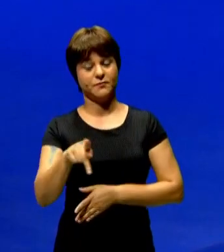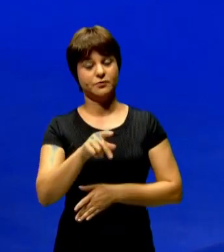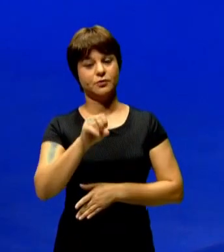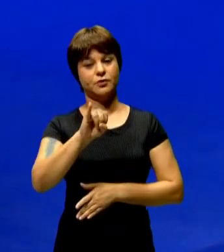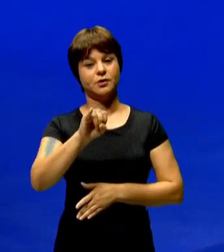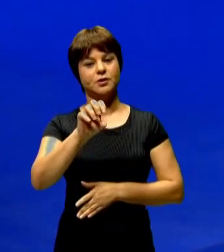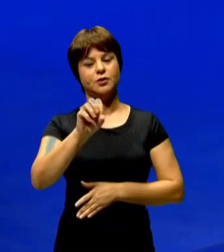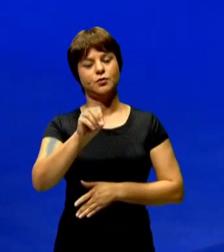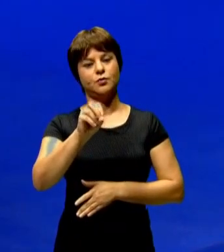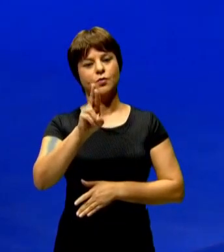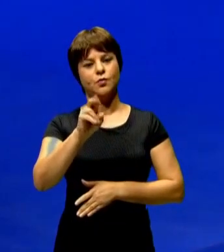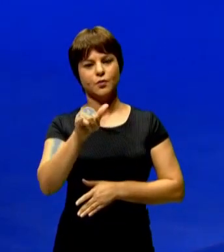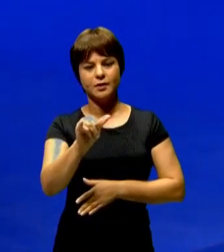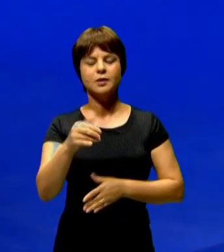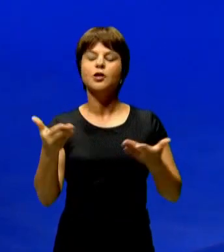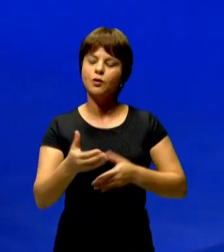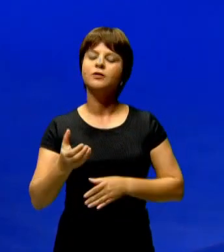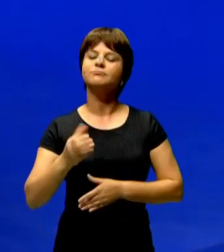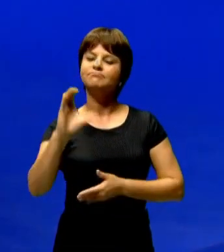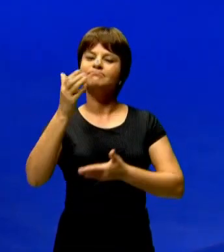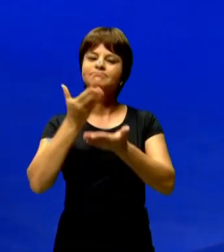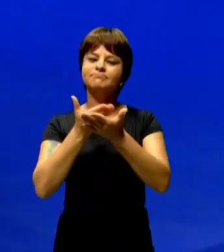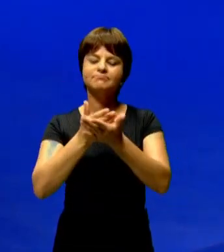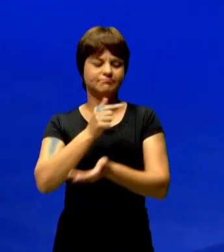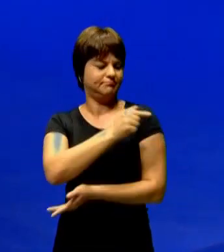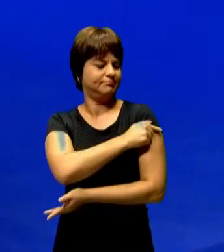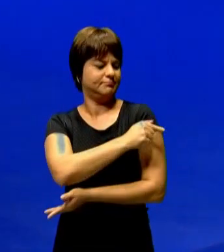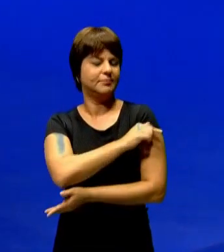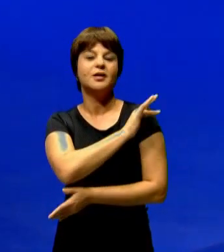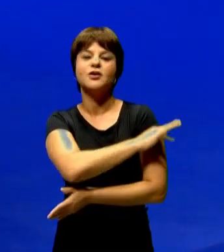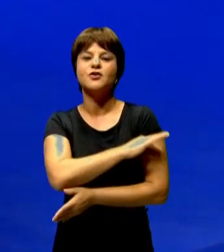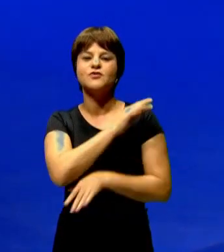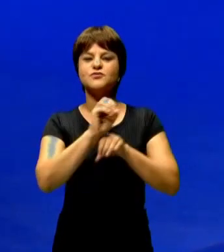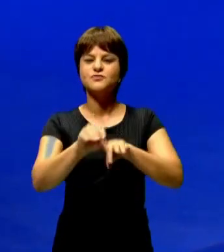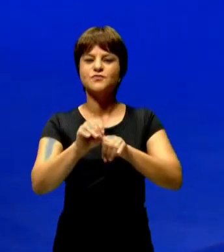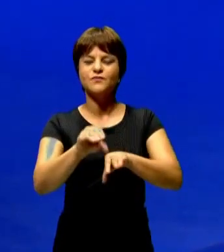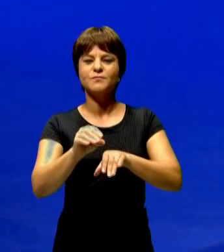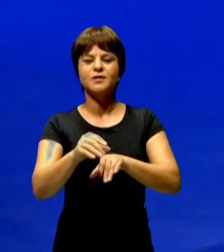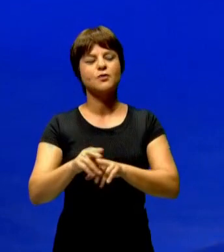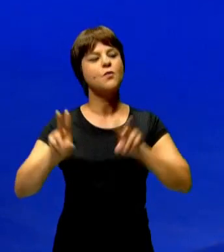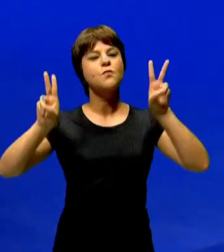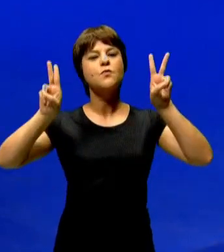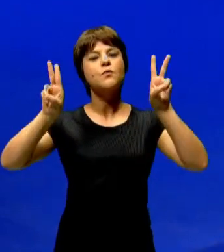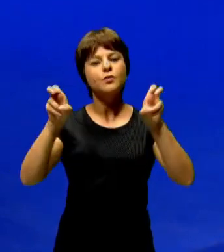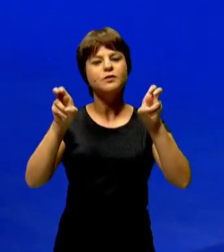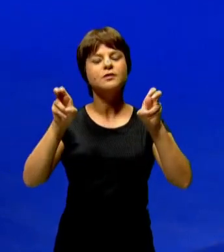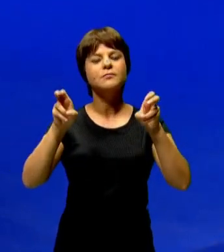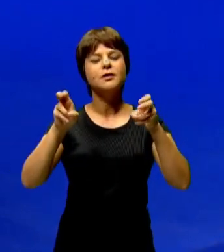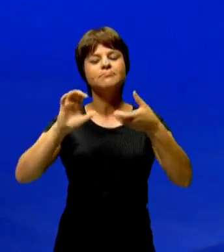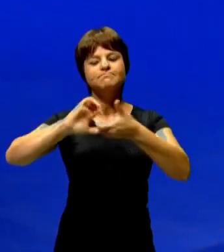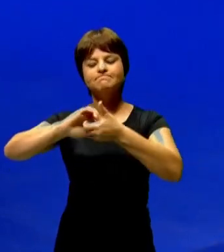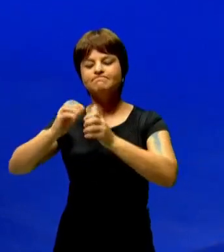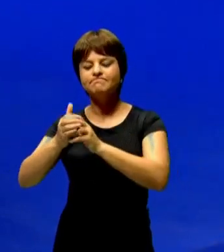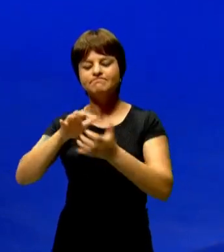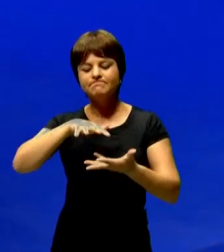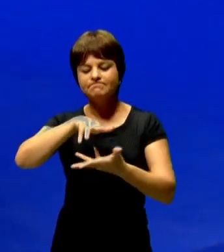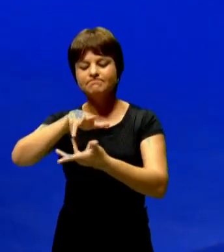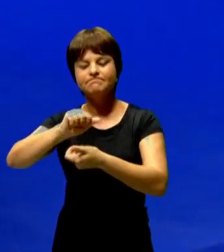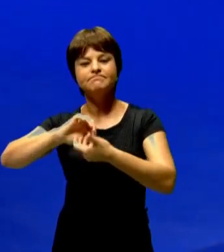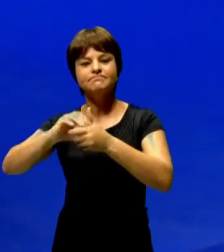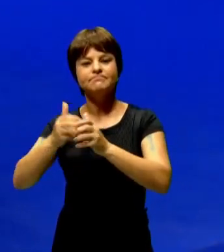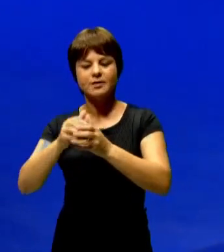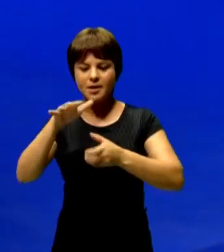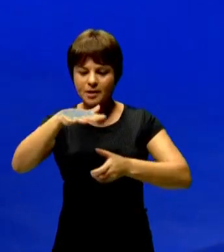hoje teremos uma aula de Ciências para o 7º ano do Ensino Fundamental com o tema Tectonismo e os efeitos